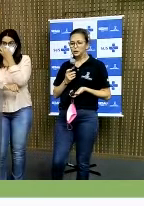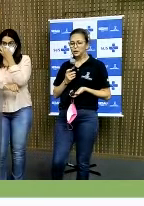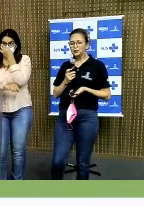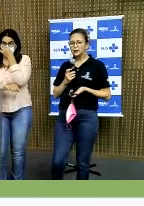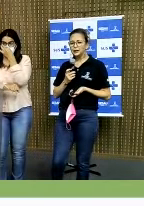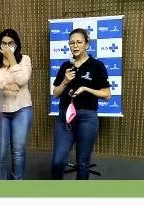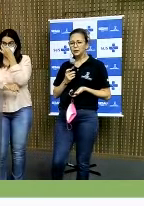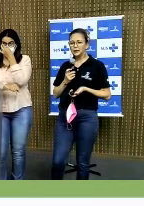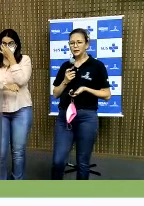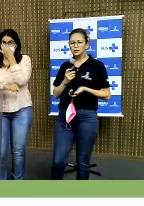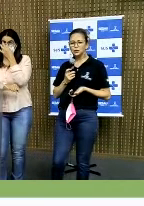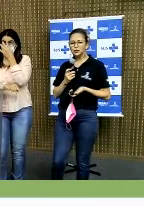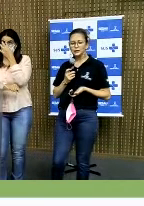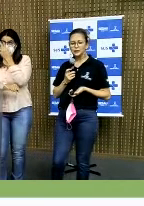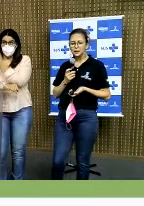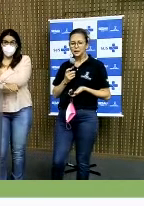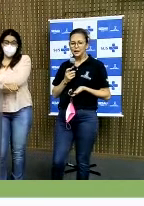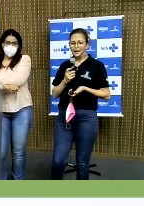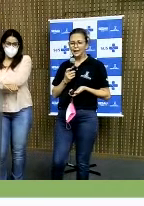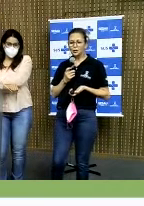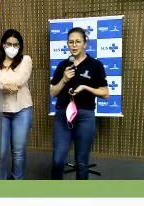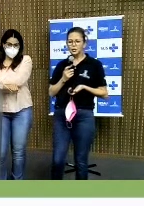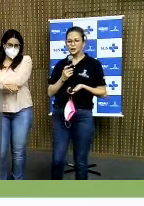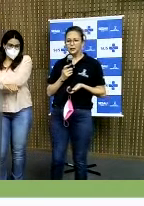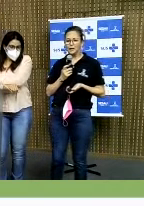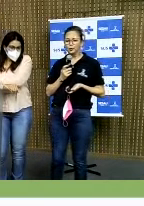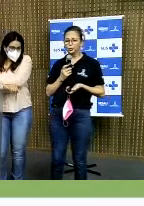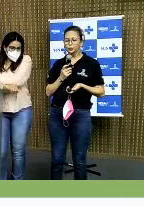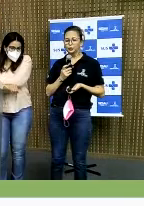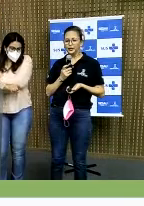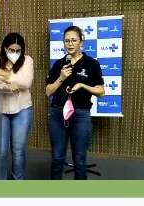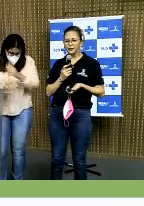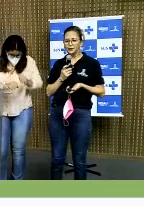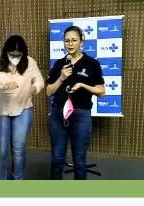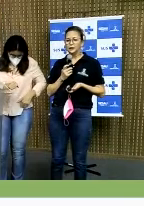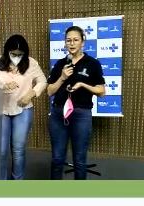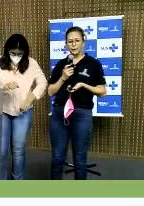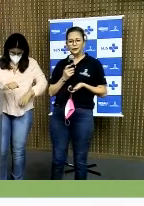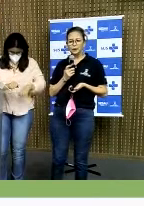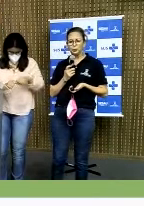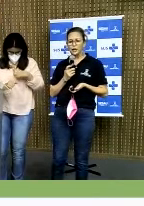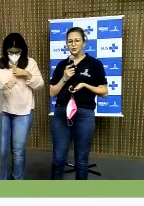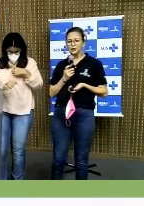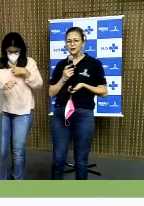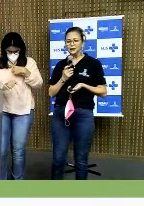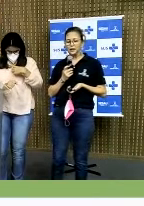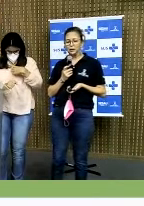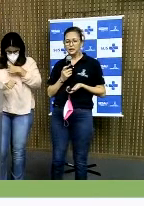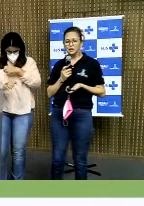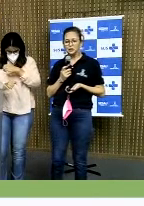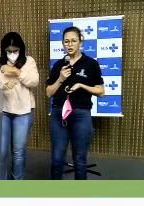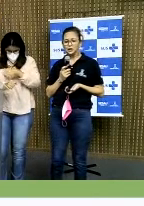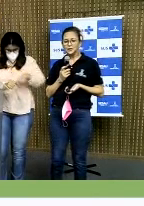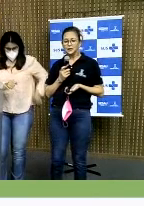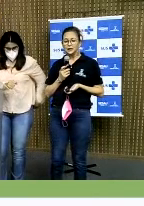de agendamento de 30 a 45 dias. Eletrocardiograma adulto, 90, também tempo médio de 30